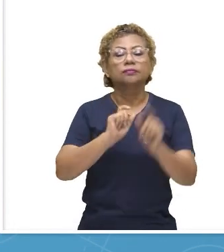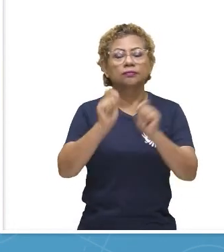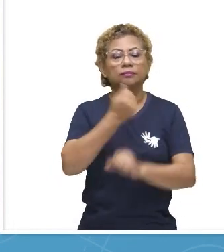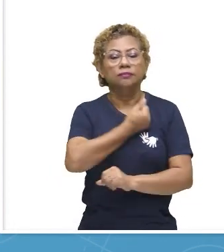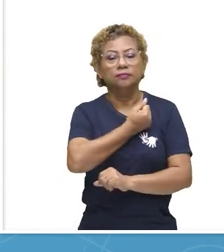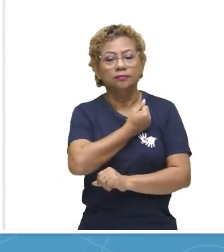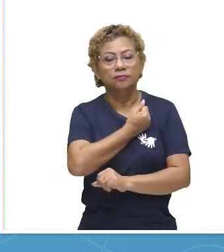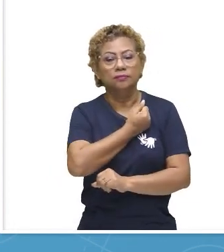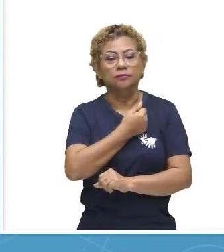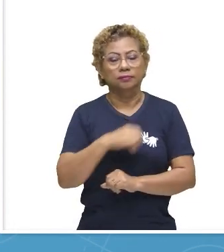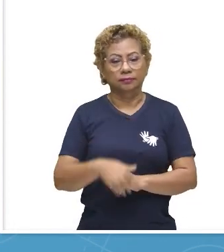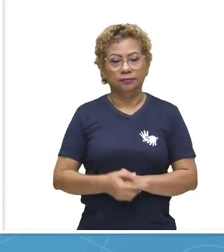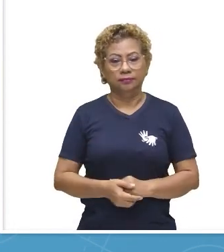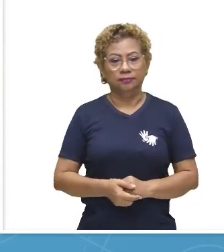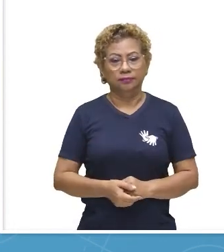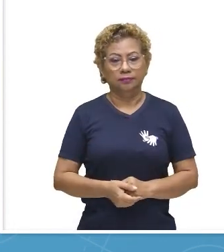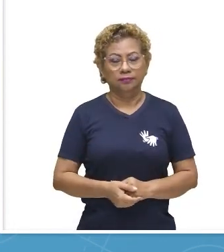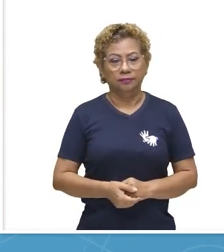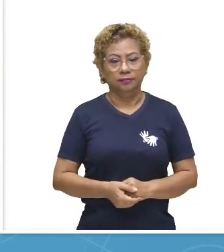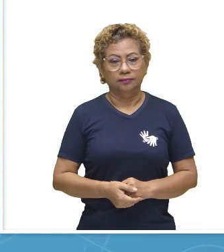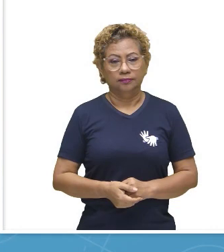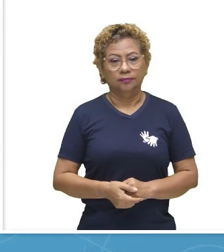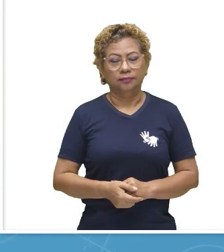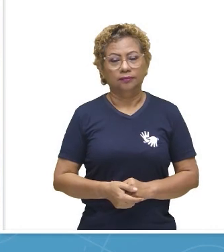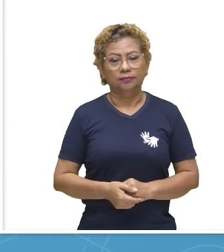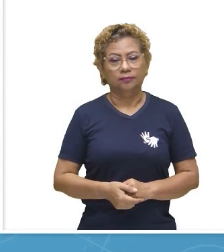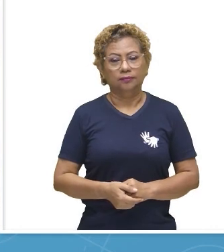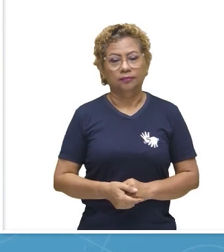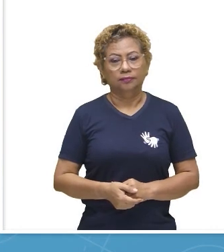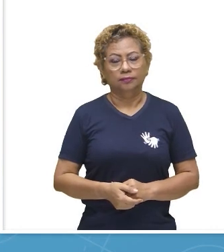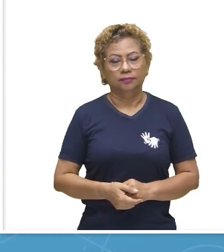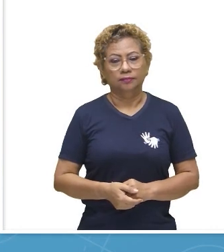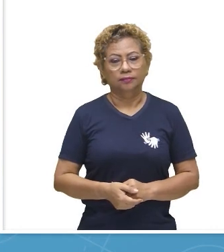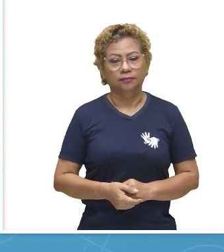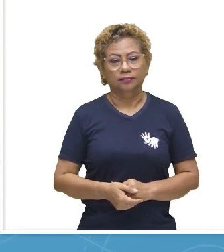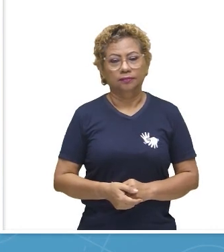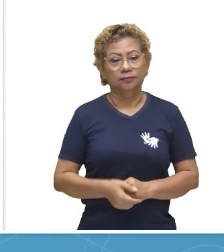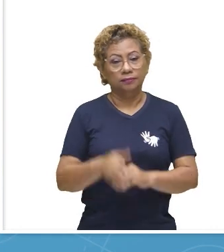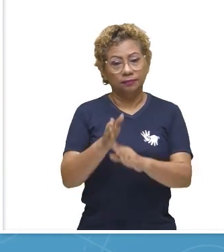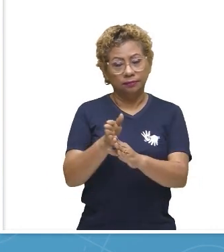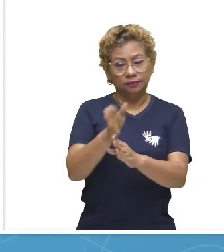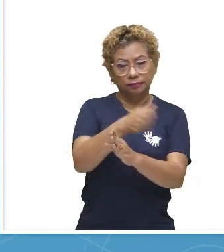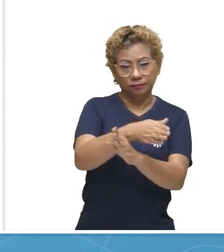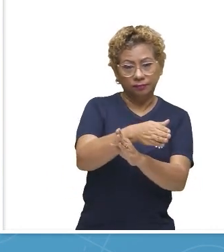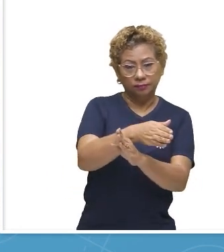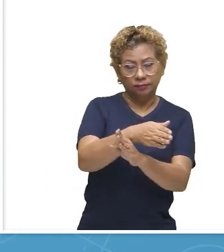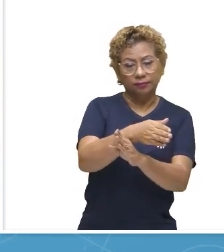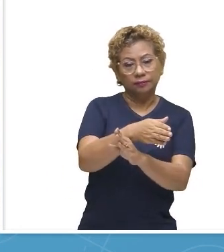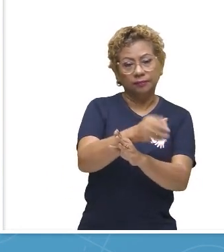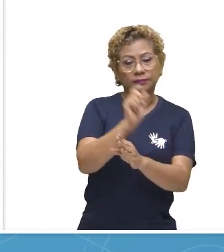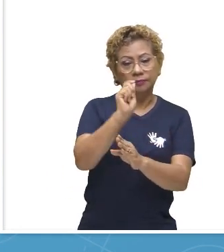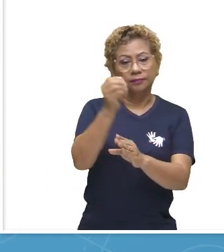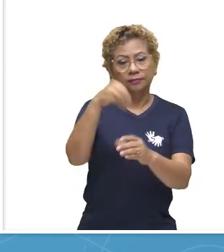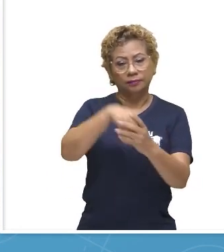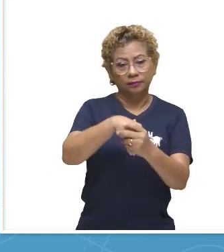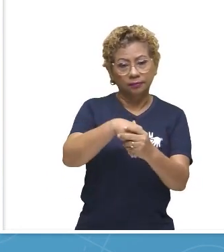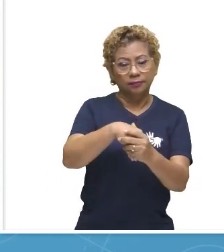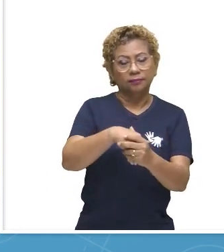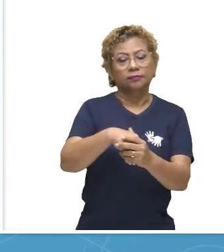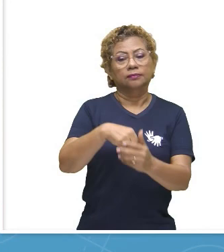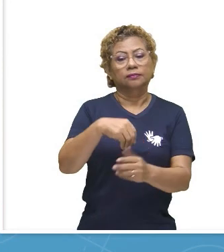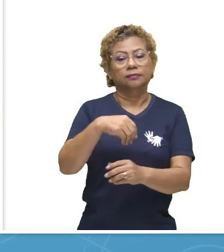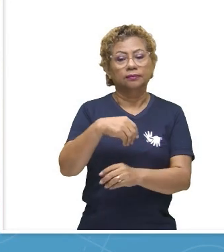a gente tem, primeiro aqui, a gente vai identificar os de dentro, ó. 2 e